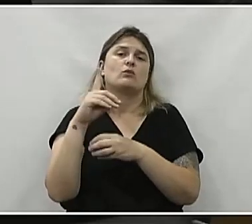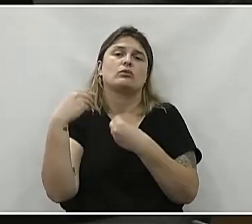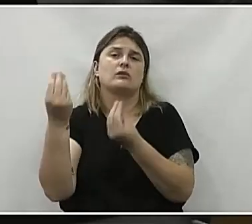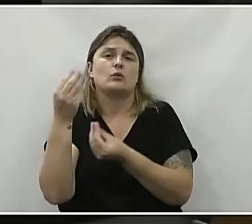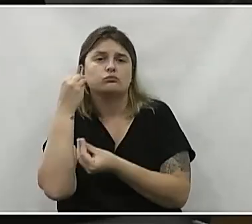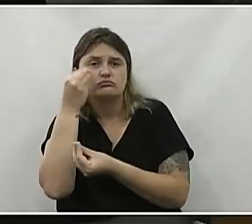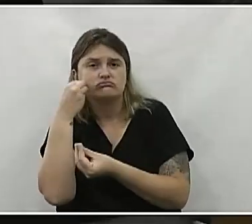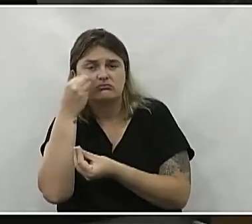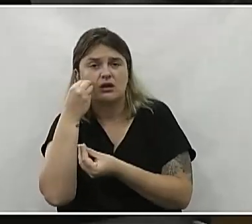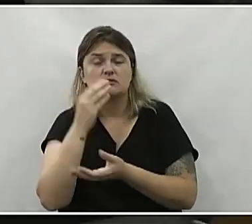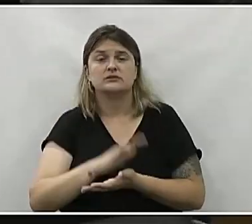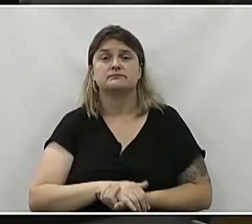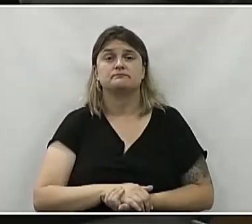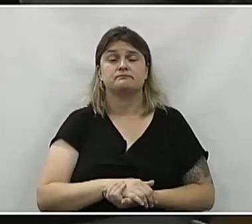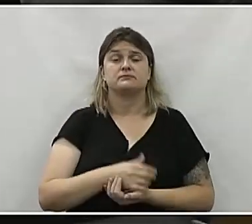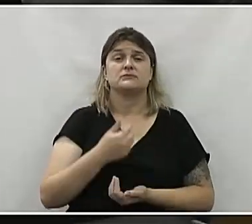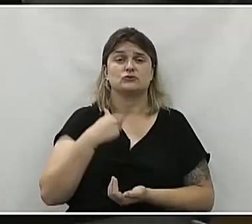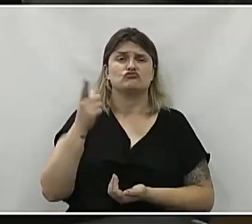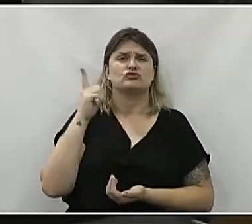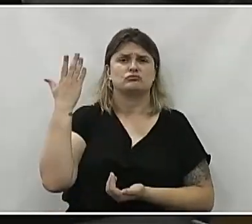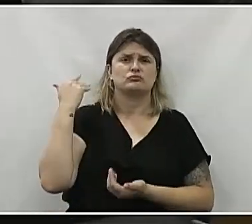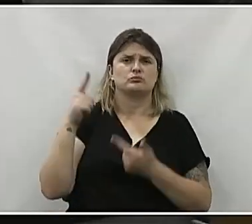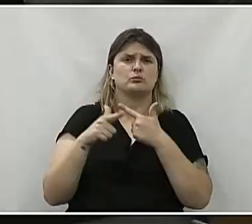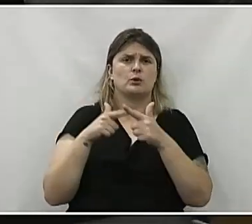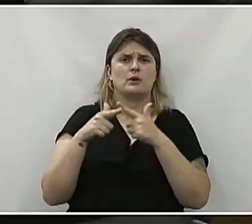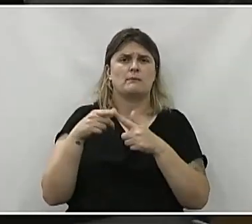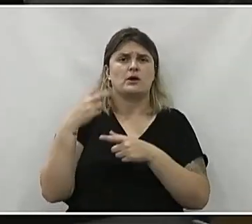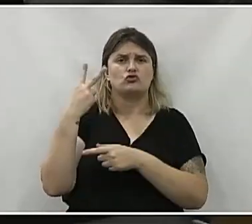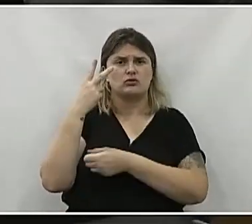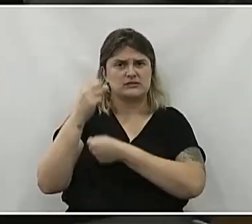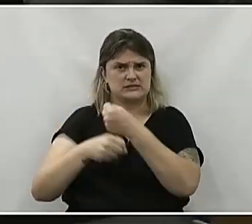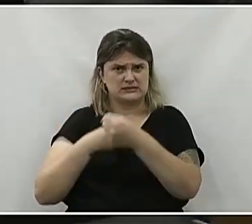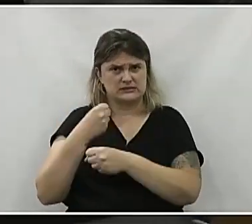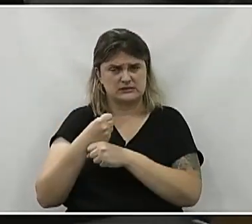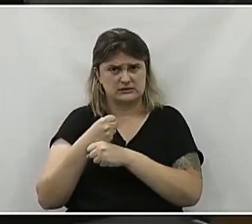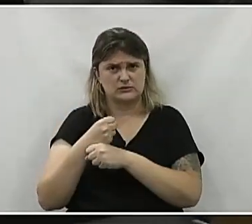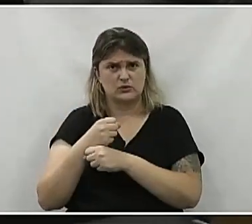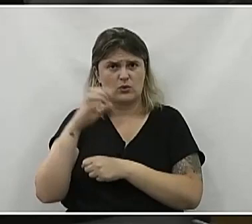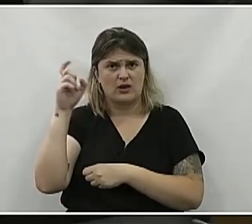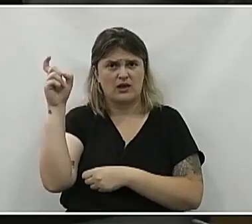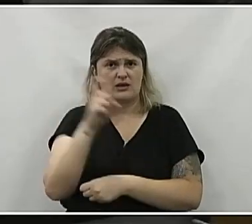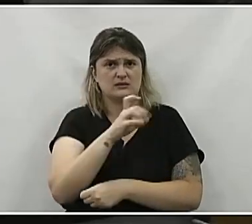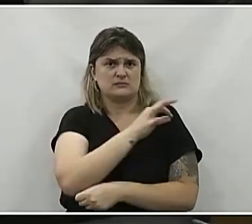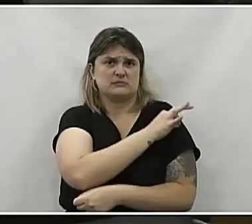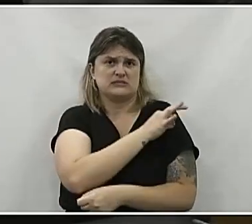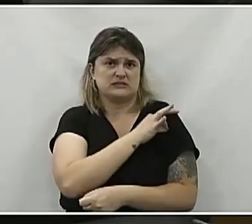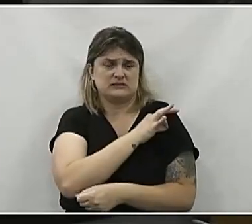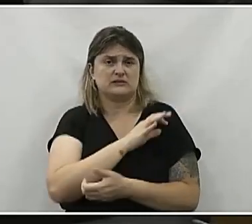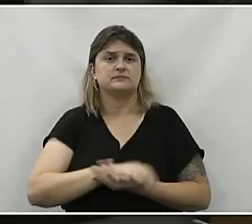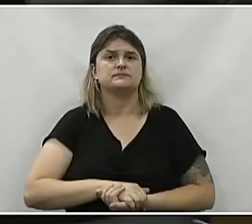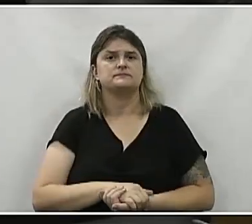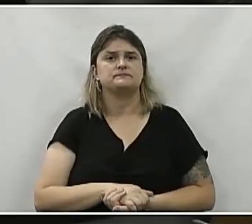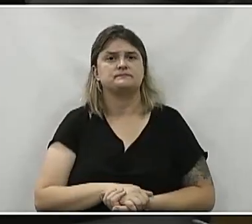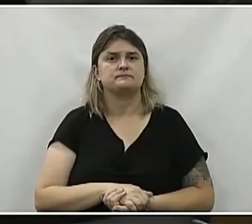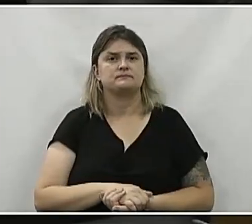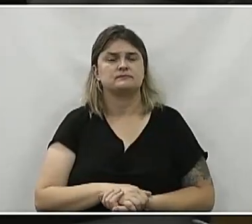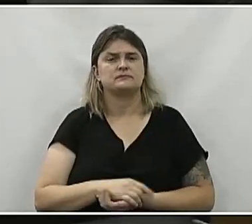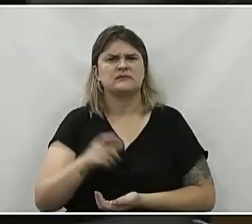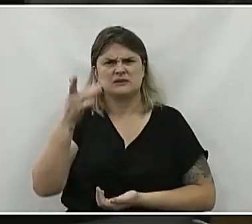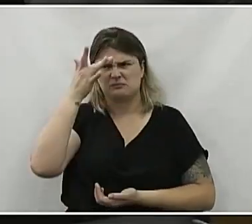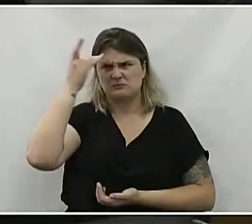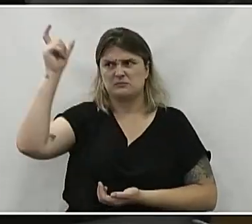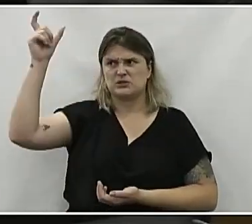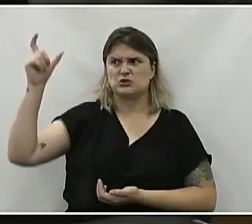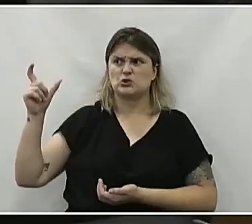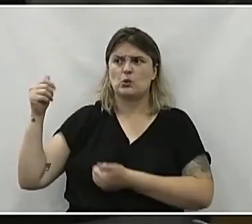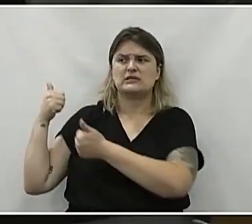defesa eu tive problemas nos primeiros do anos nessa casa aqui com o ex-presidente dessa casa que era uma pessoa